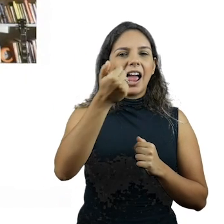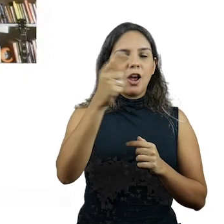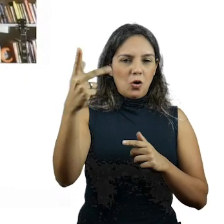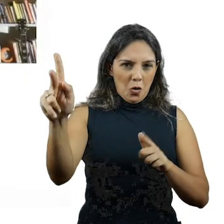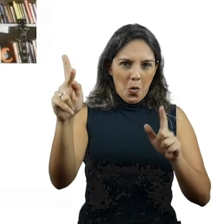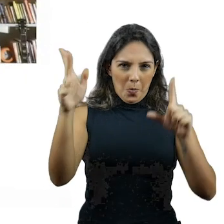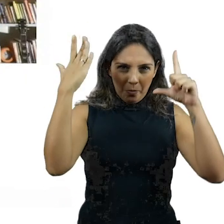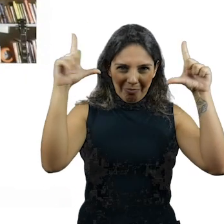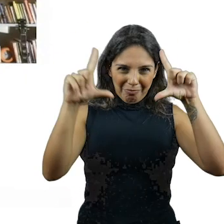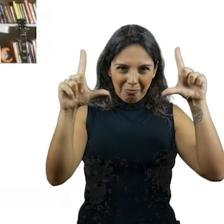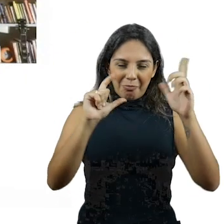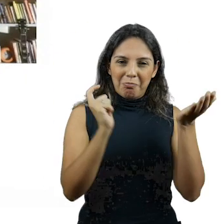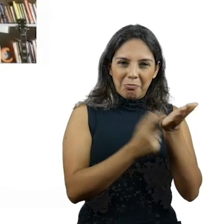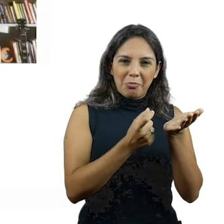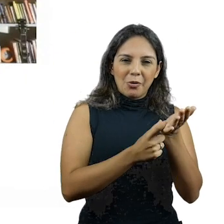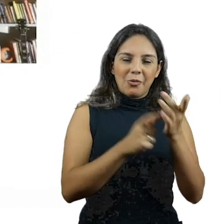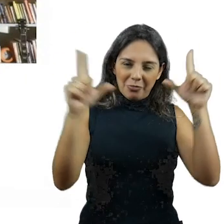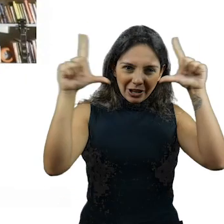de novo?